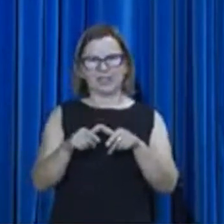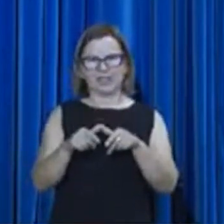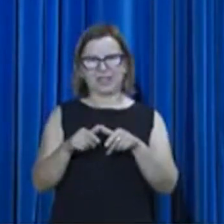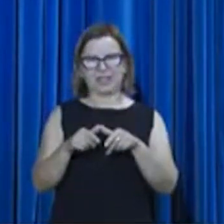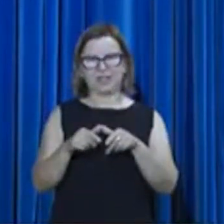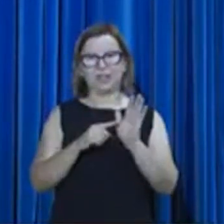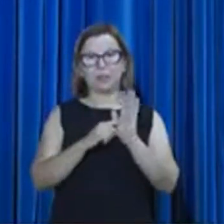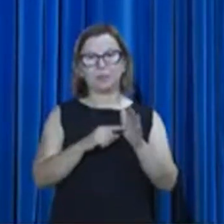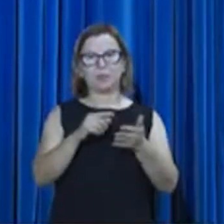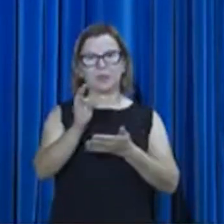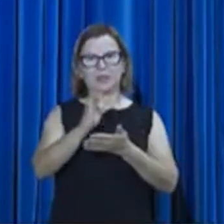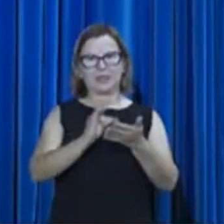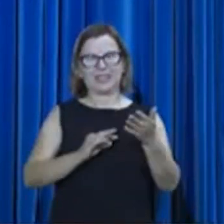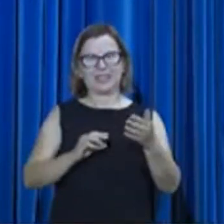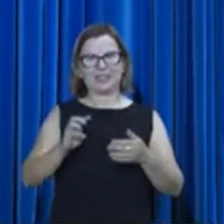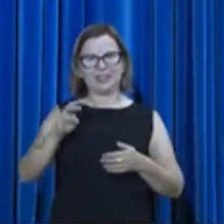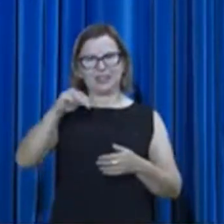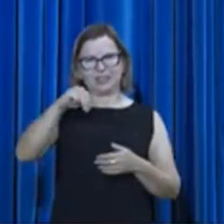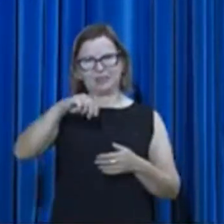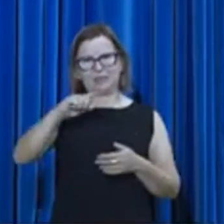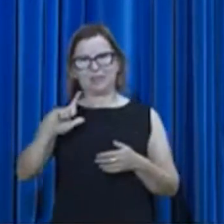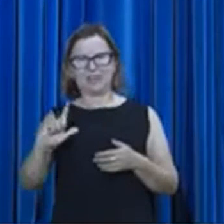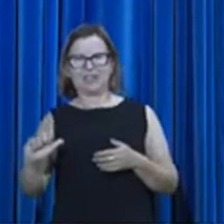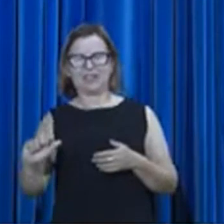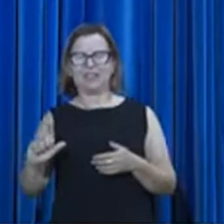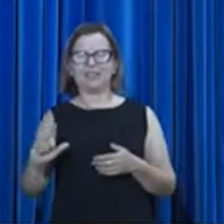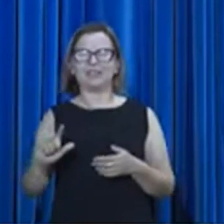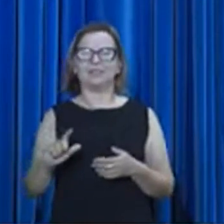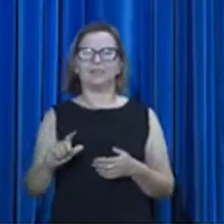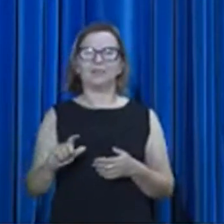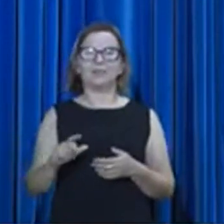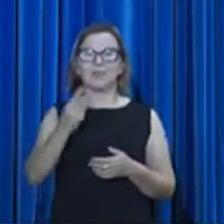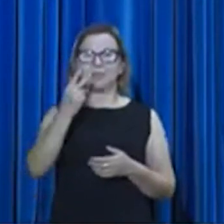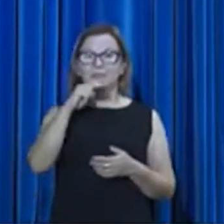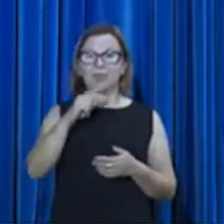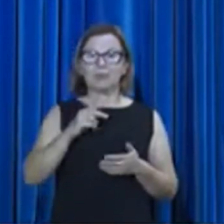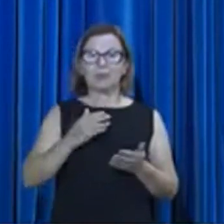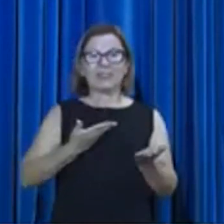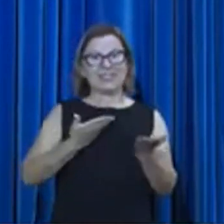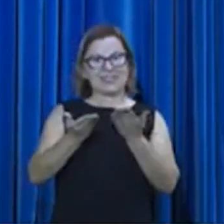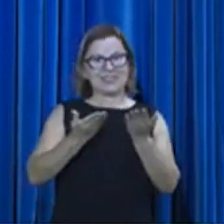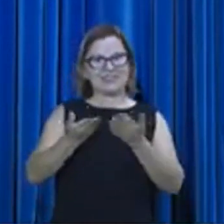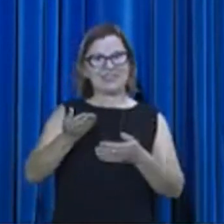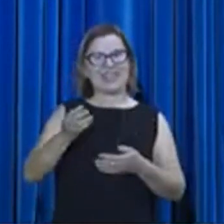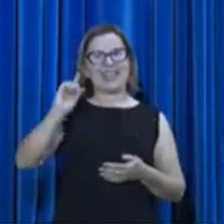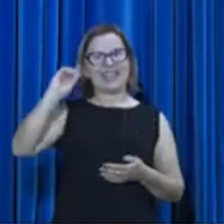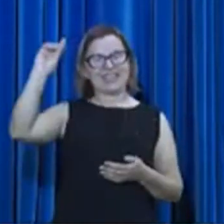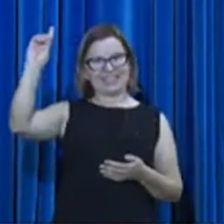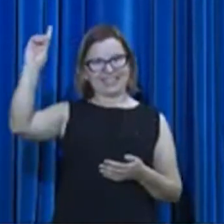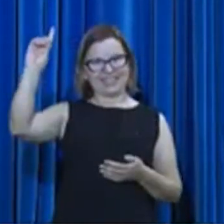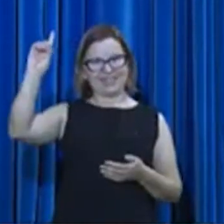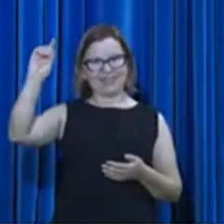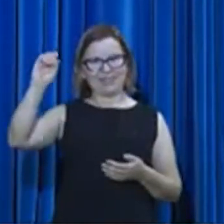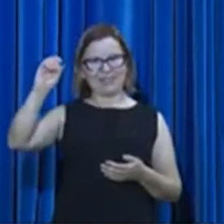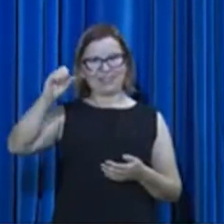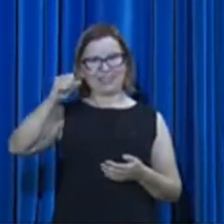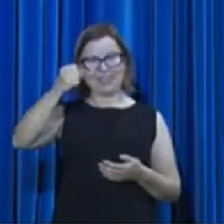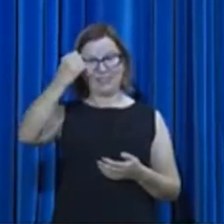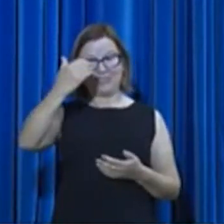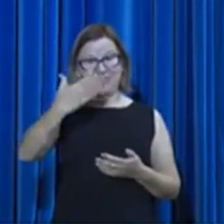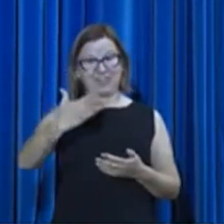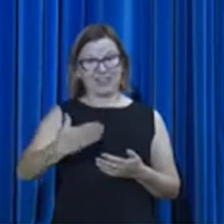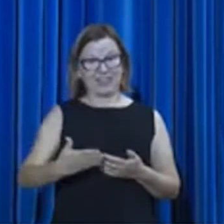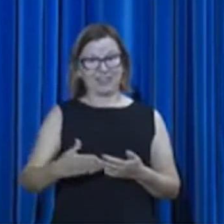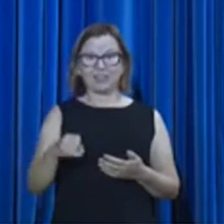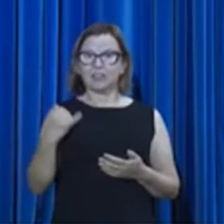de Malaquias. Nós vimos que servir a Deus é assunto primordial na vida